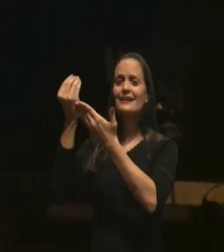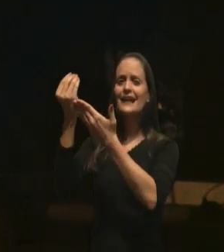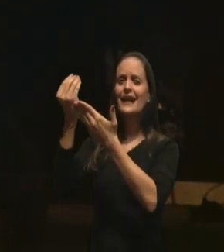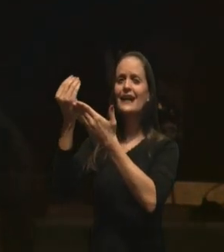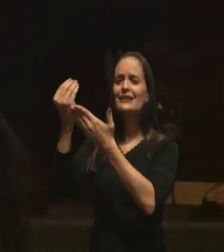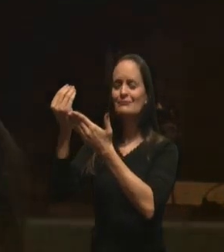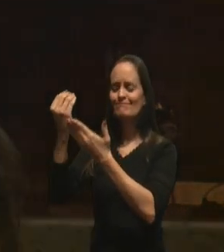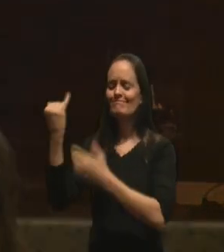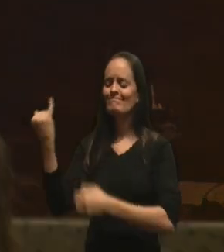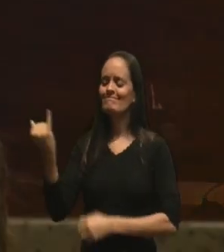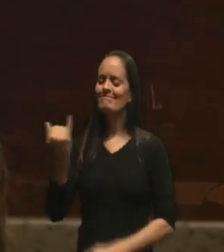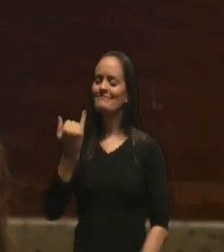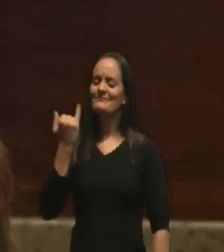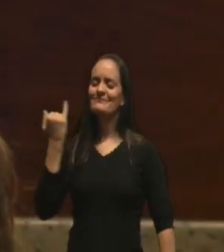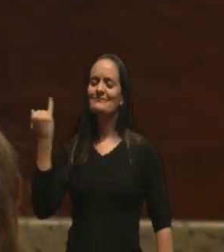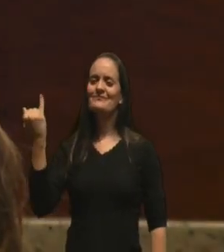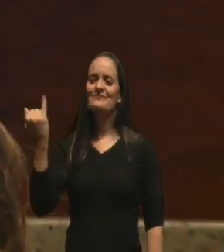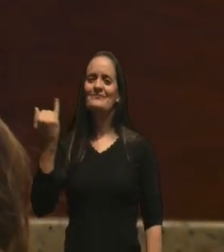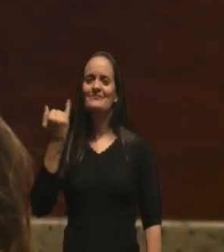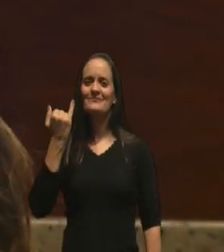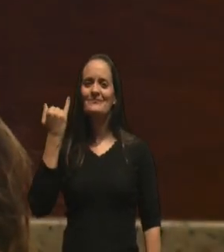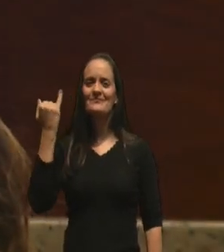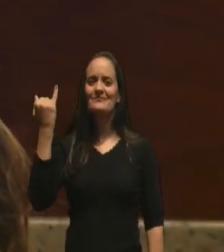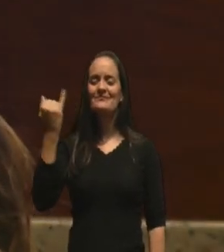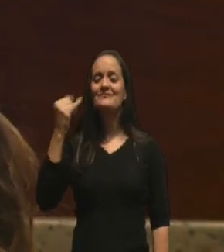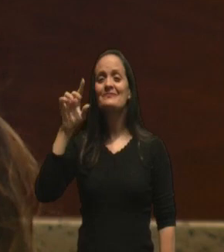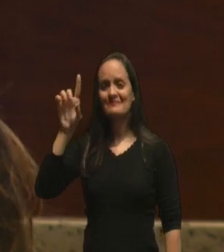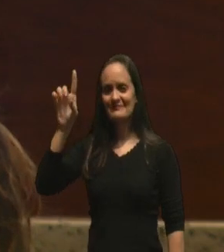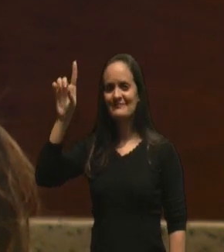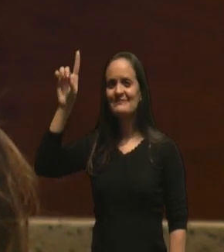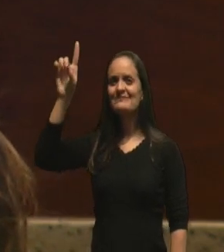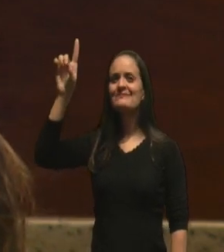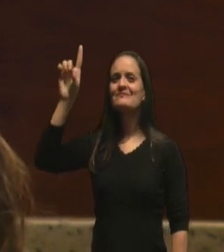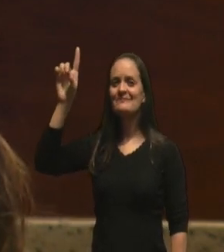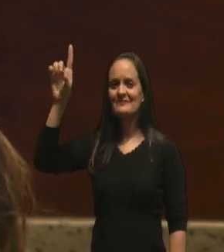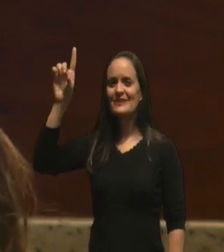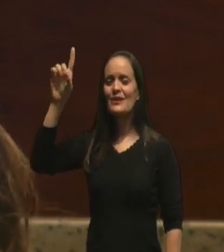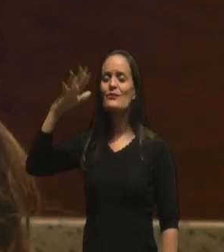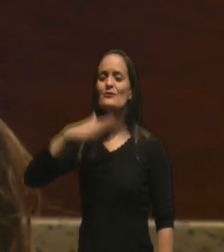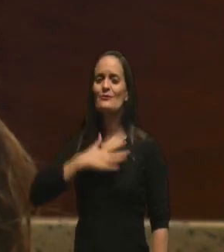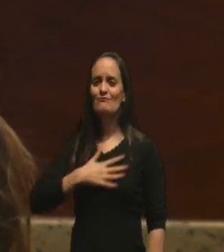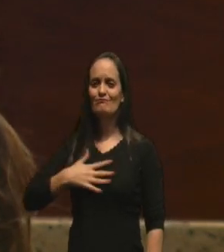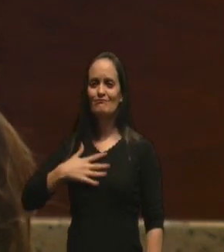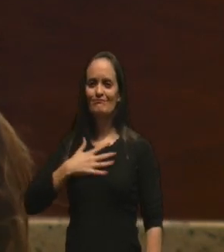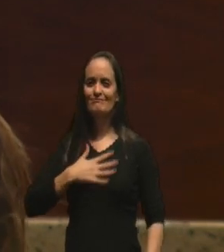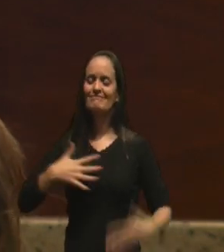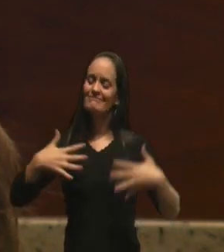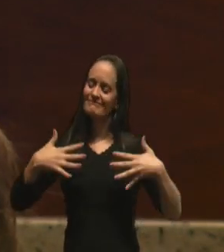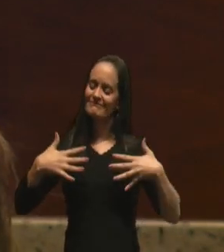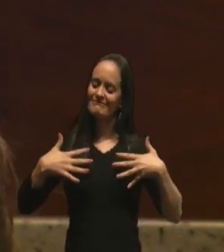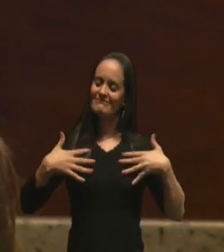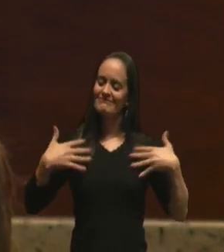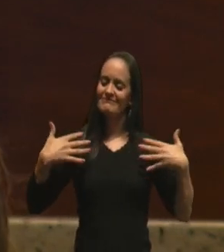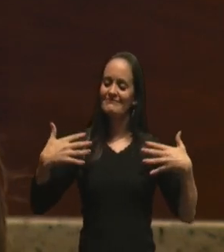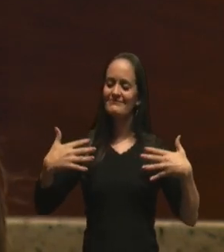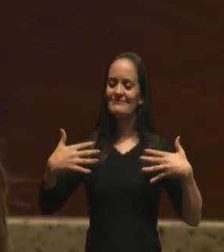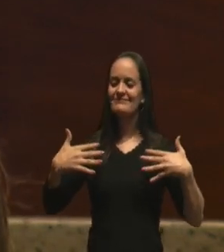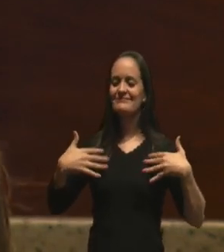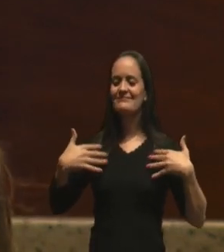Deus, algo de valor, que alegre a ti.